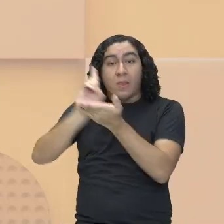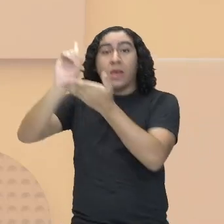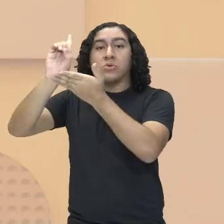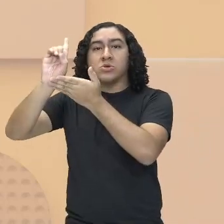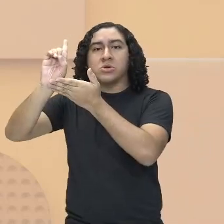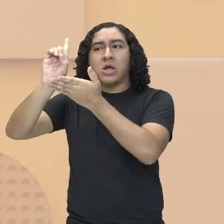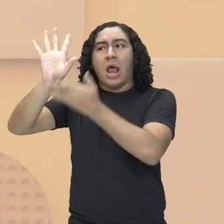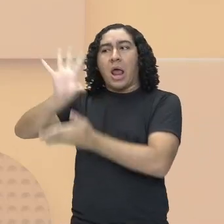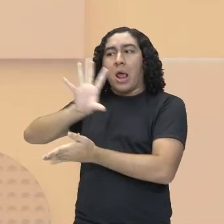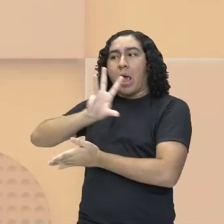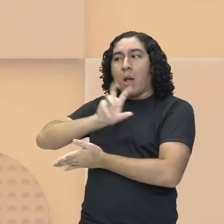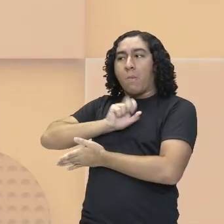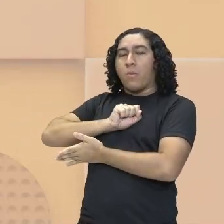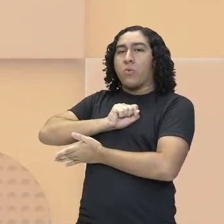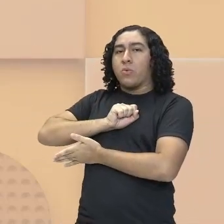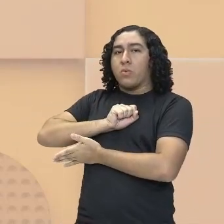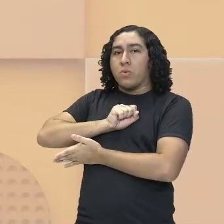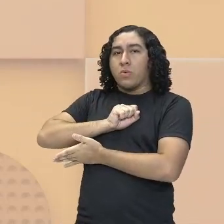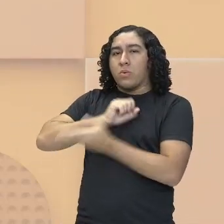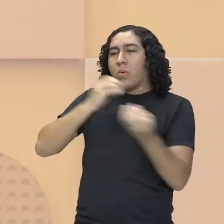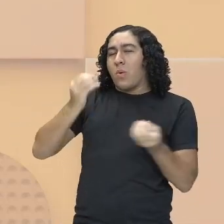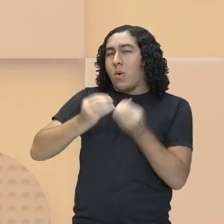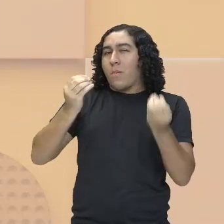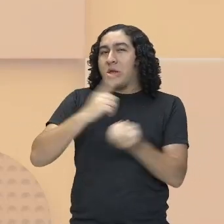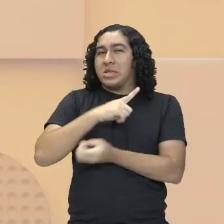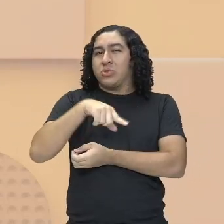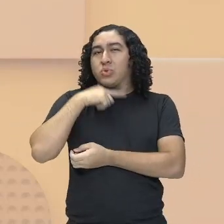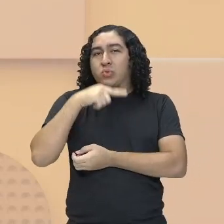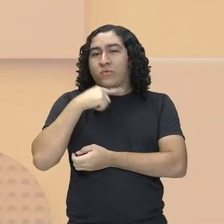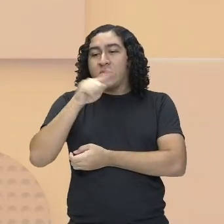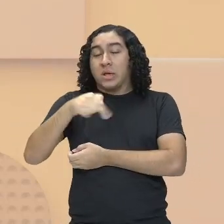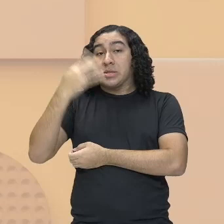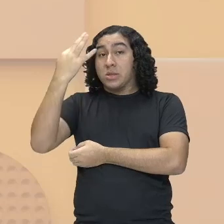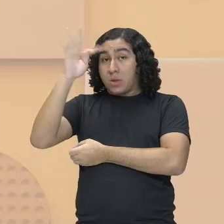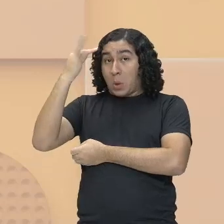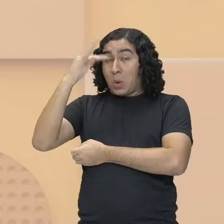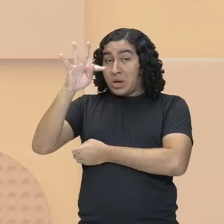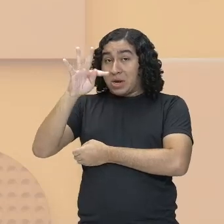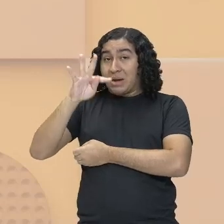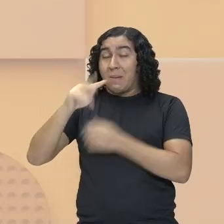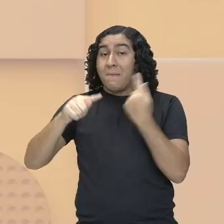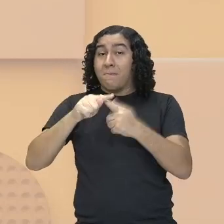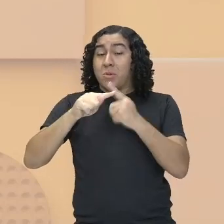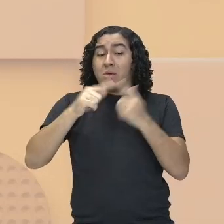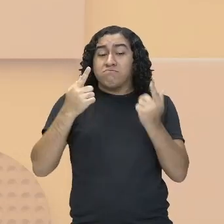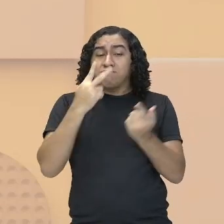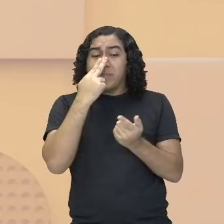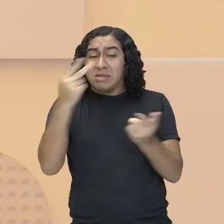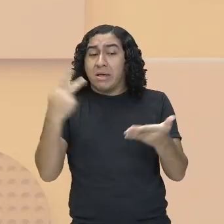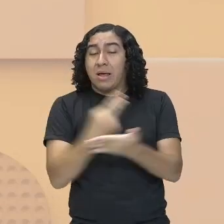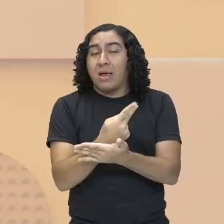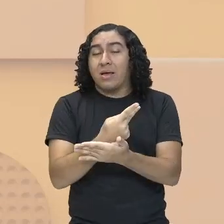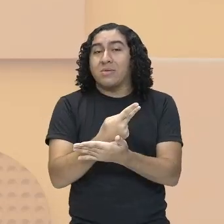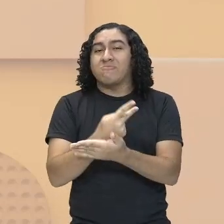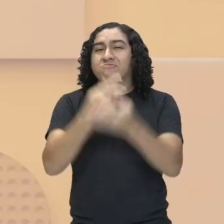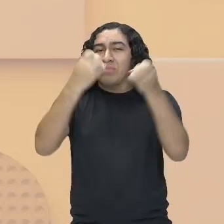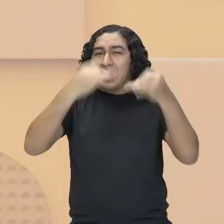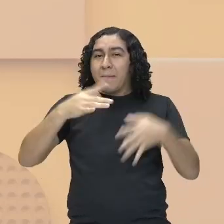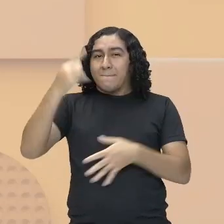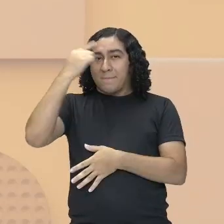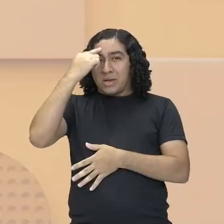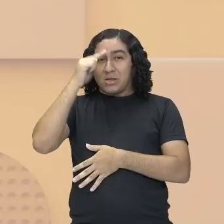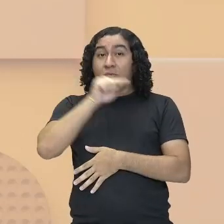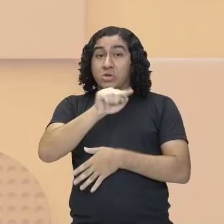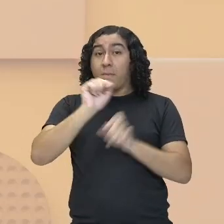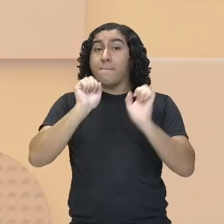Logo, vai ser ali questionado por conta dessa teoria não ser prática, porque fala o seguinte, você pode sim